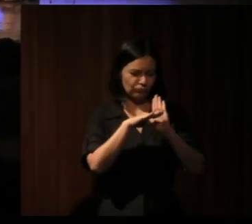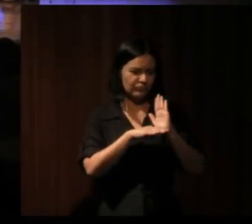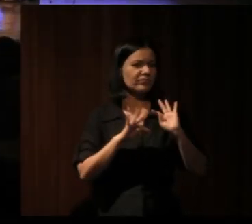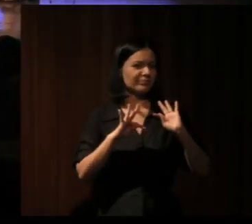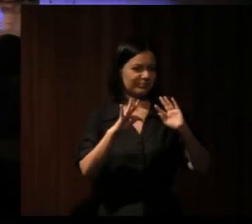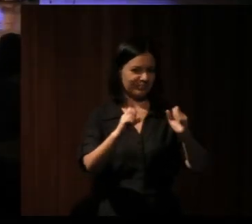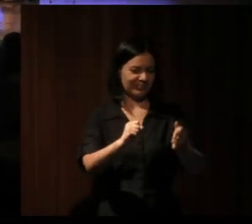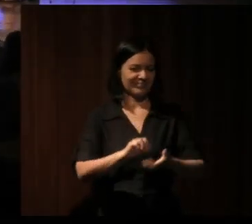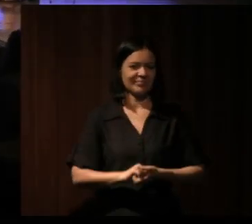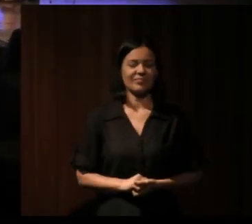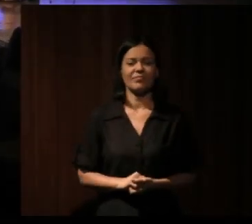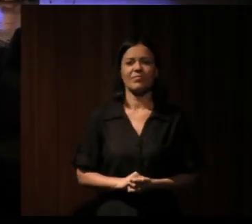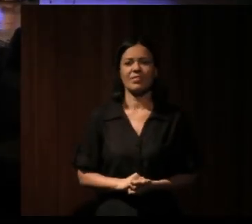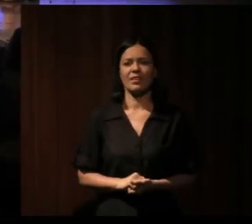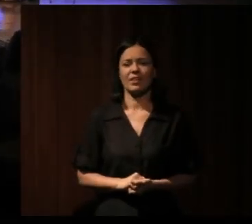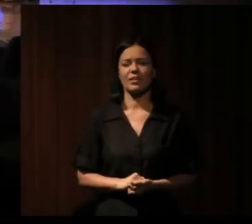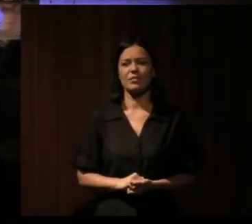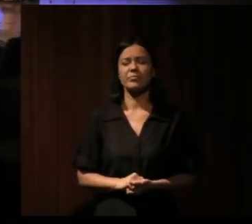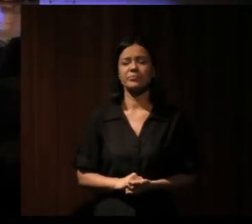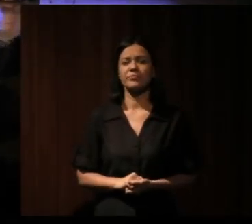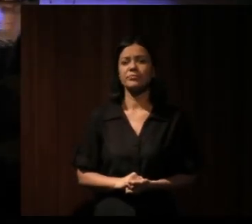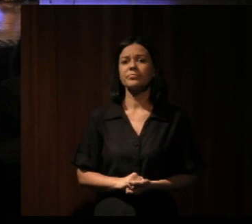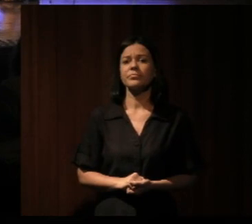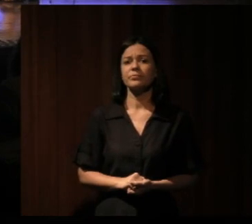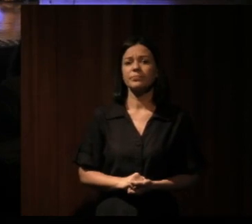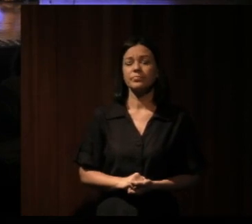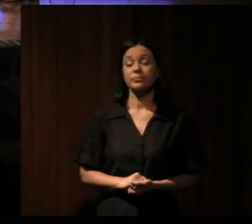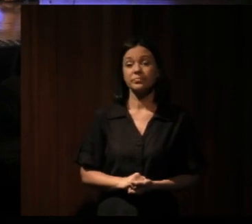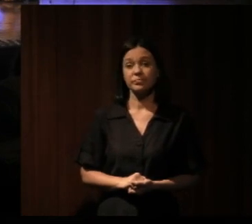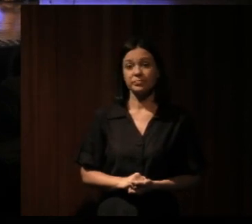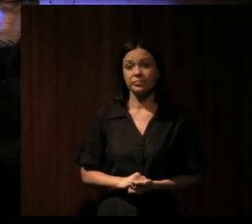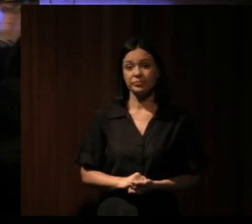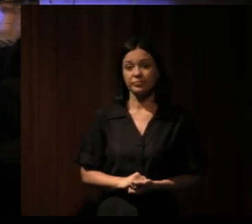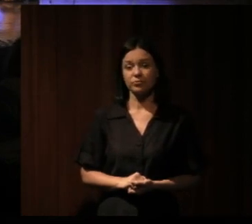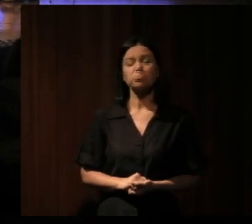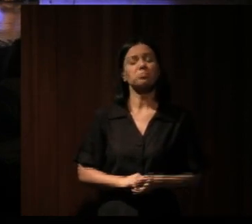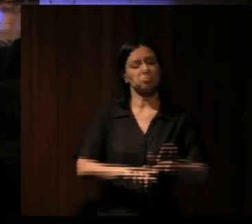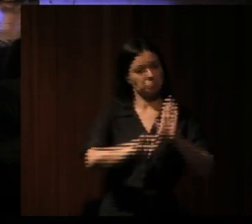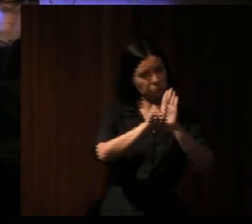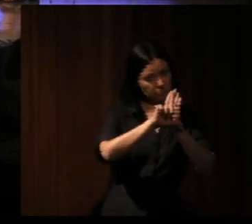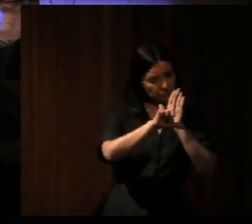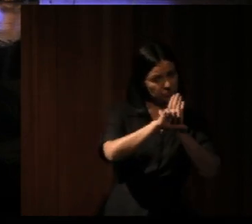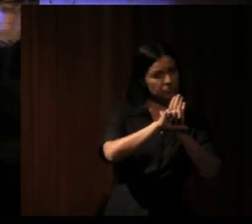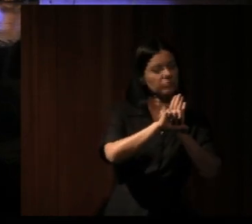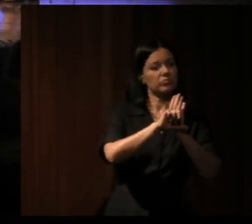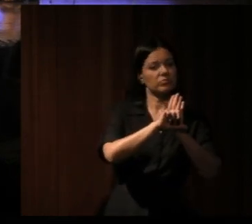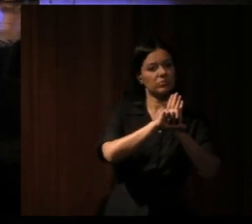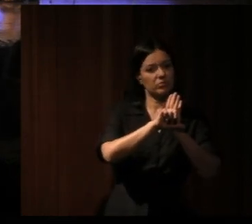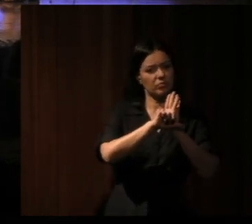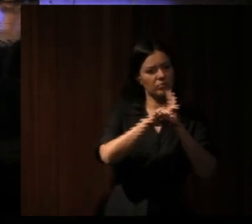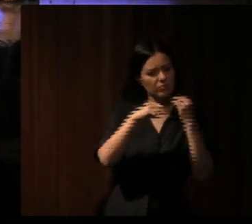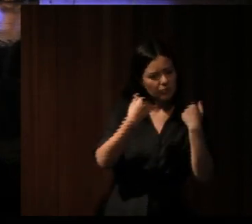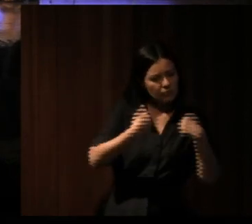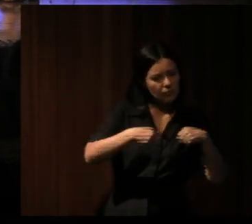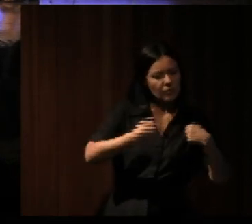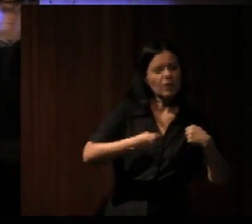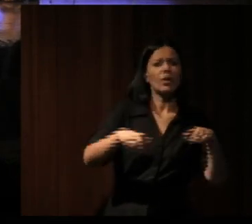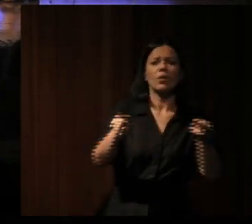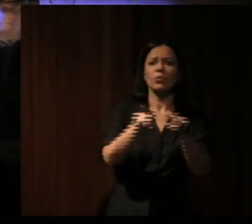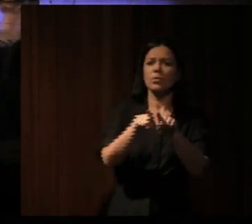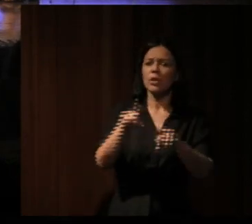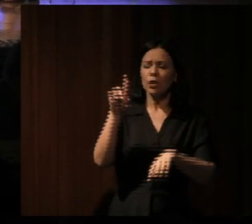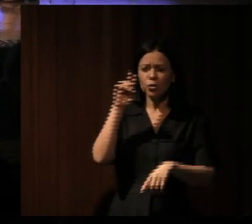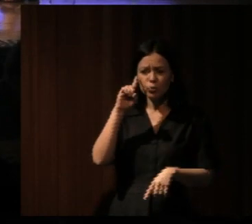é É acho que também essa não só da questão da regulação Mas esse dia a dia né Essa interação essa cobrança